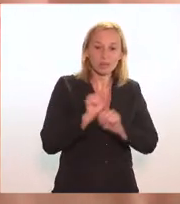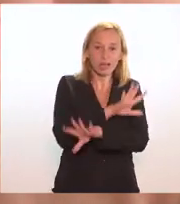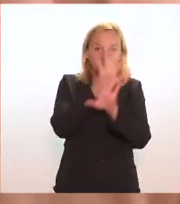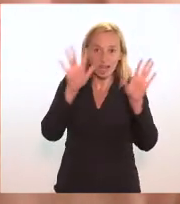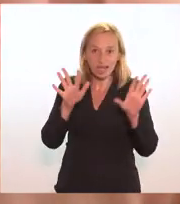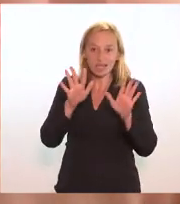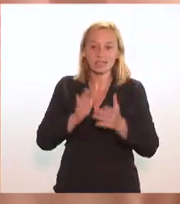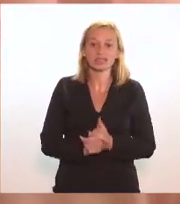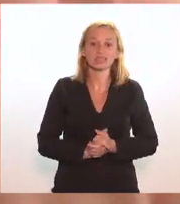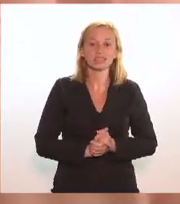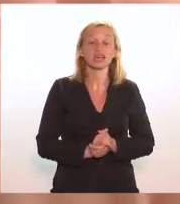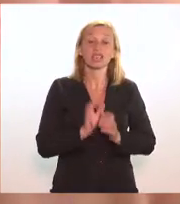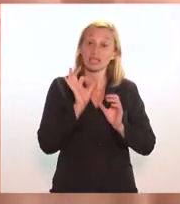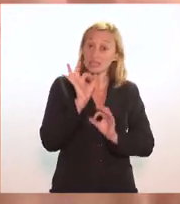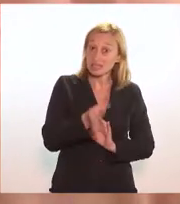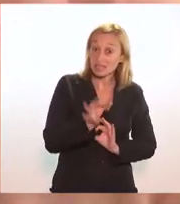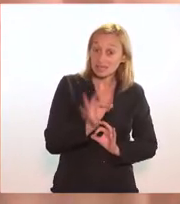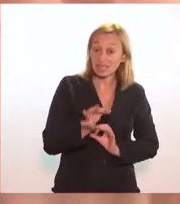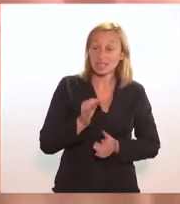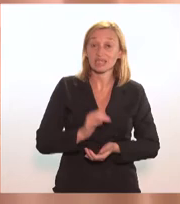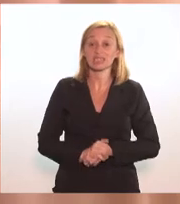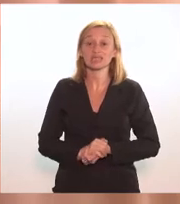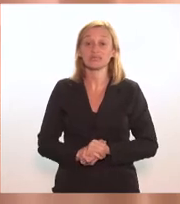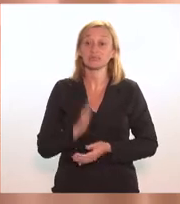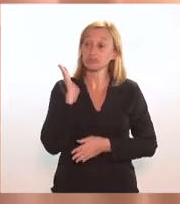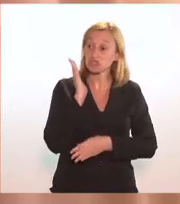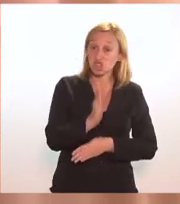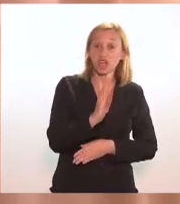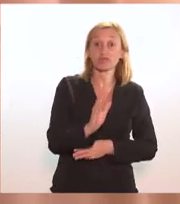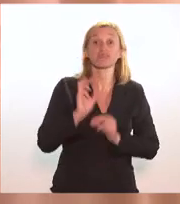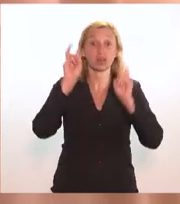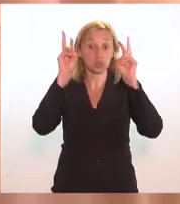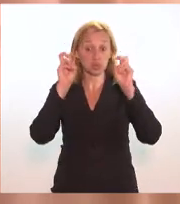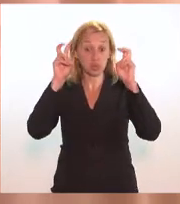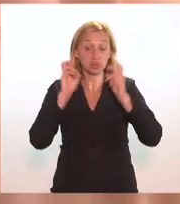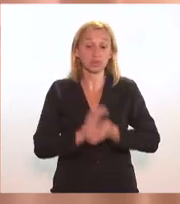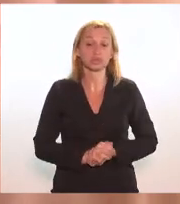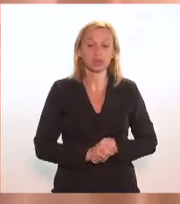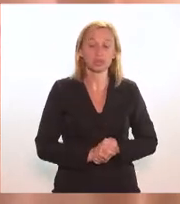senhor, pela firmeza e por ser muito direto